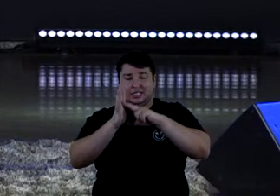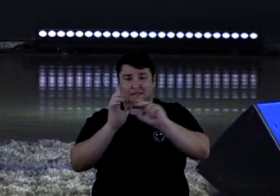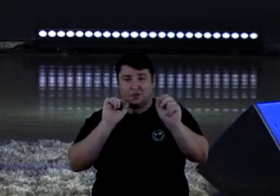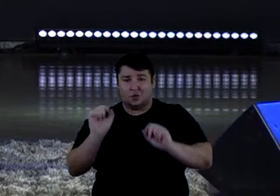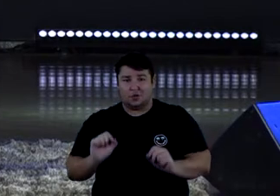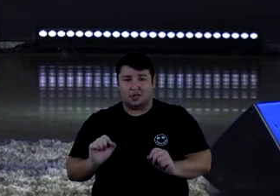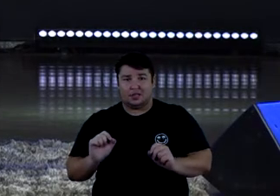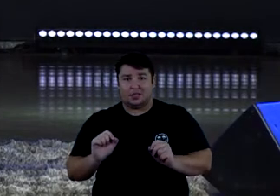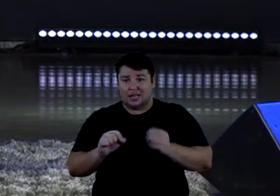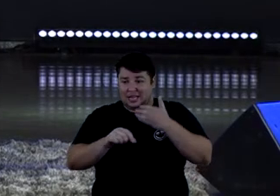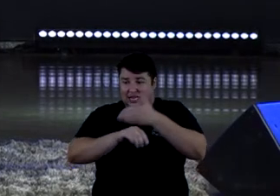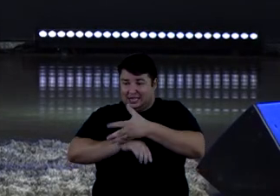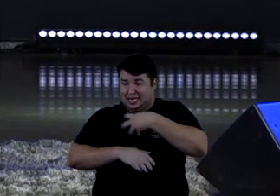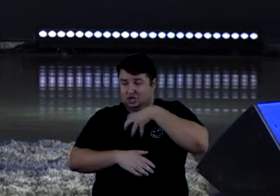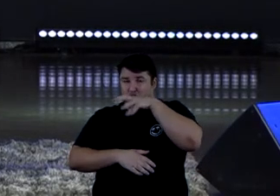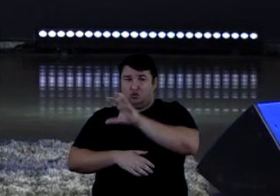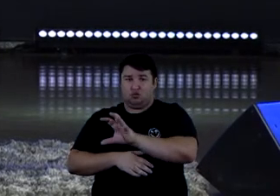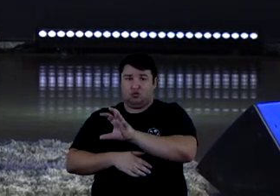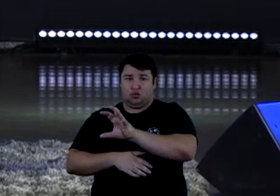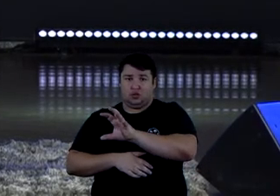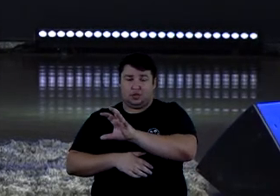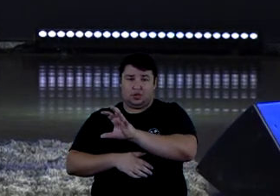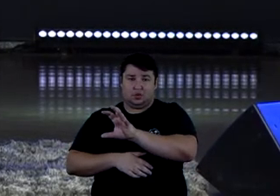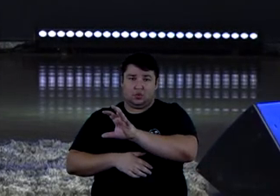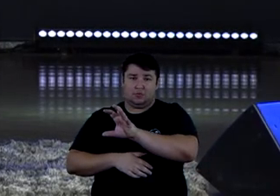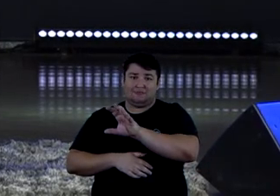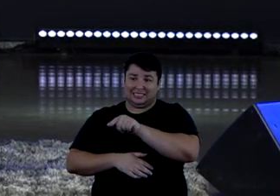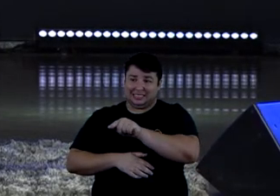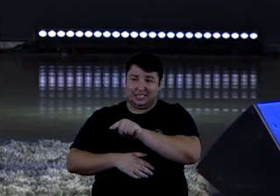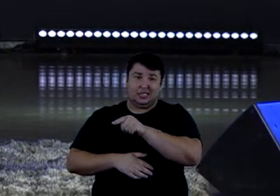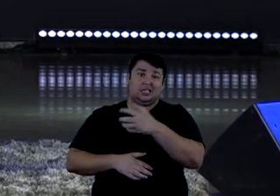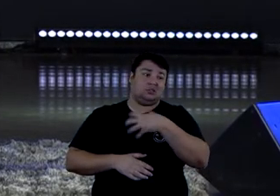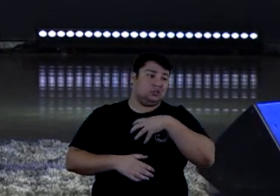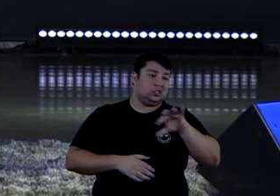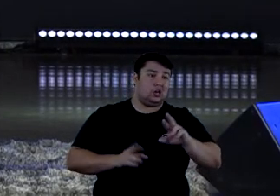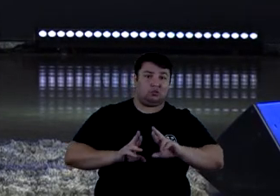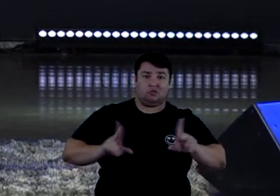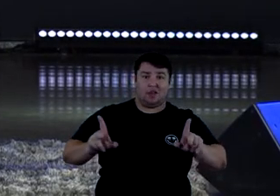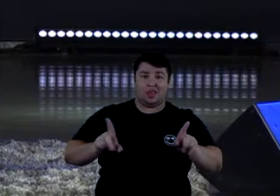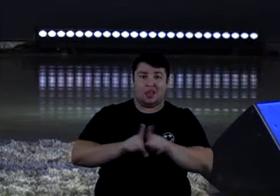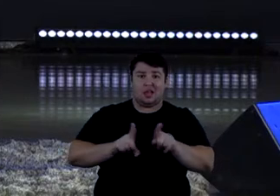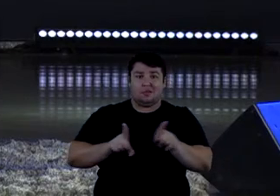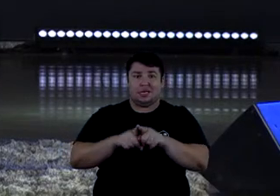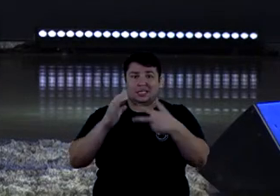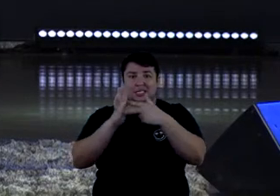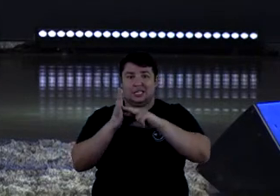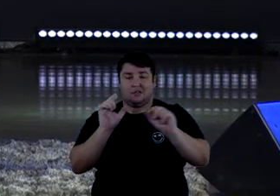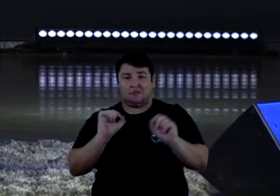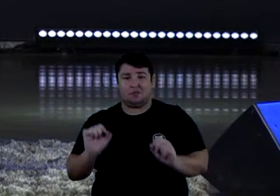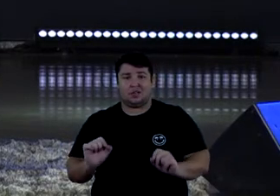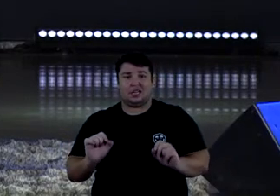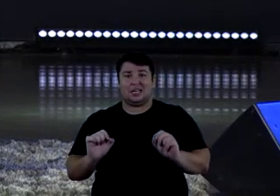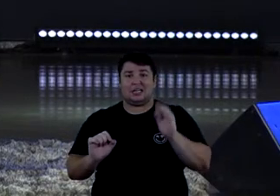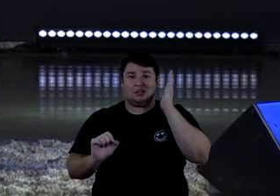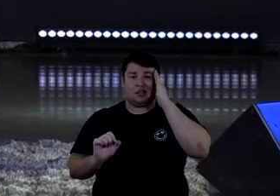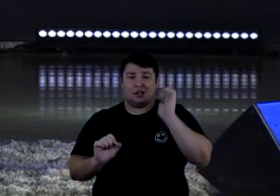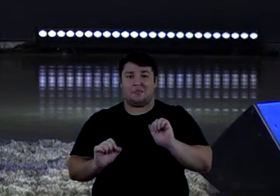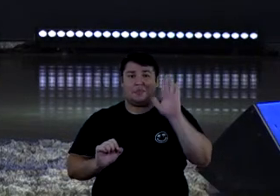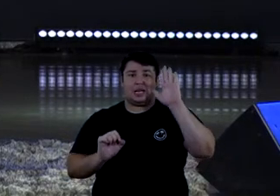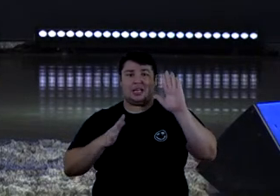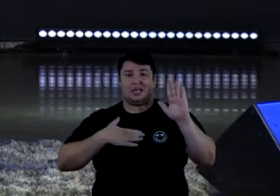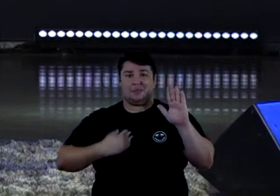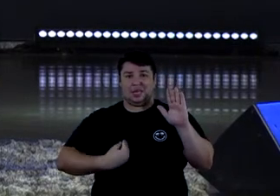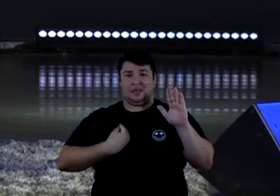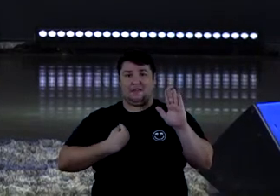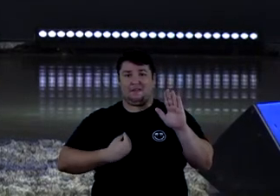Significa entrar de um jeito e sair de outro. Significa não reconhecer mais na minha vida